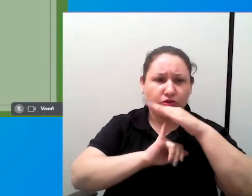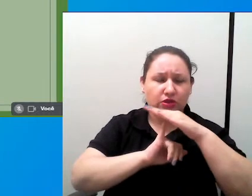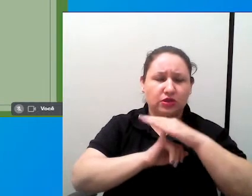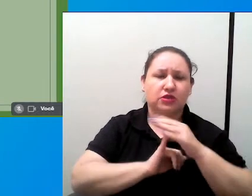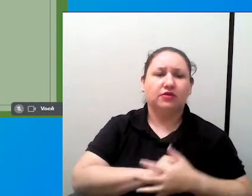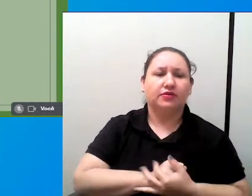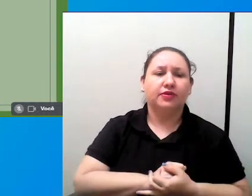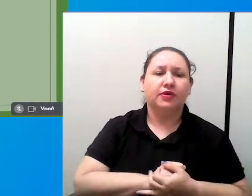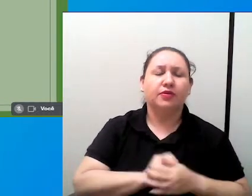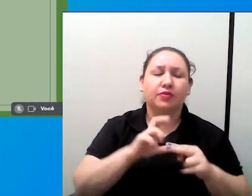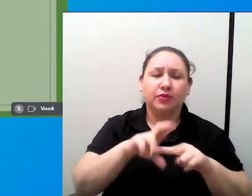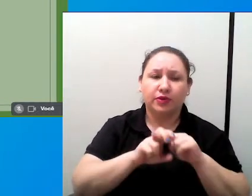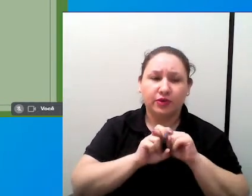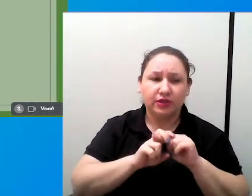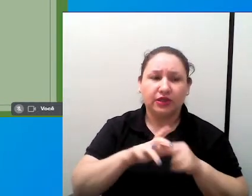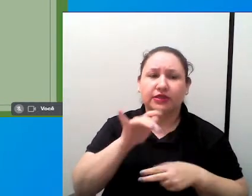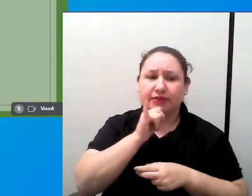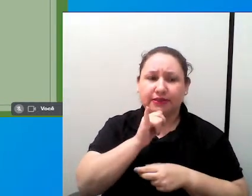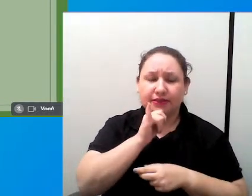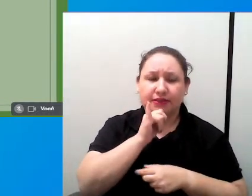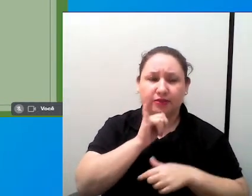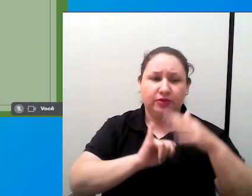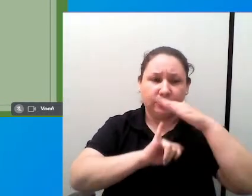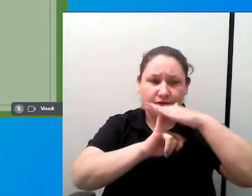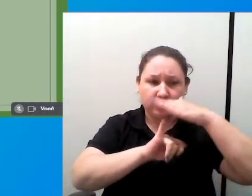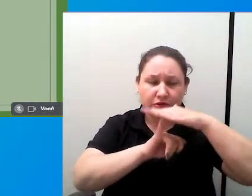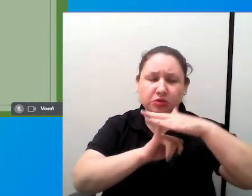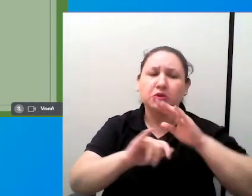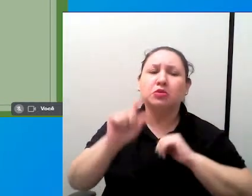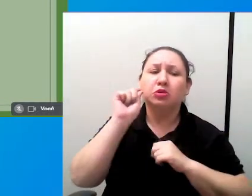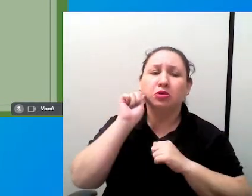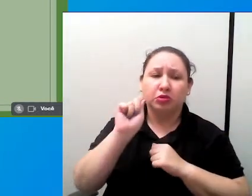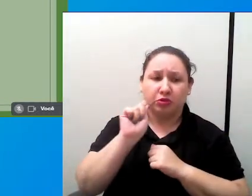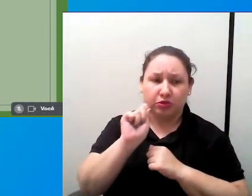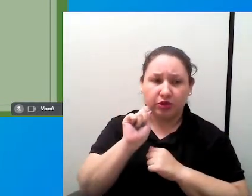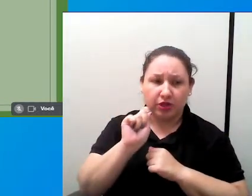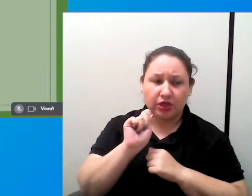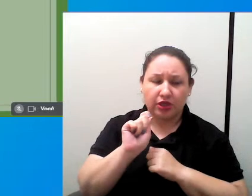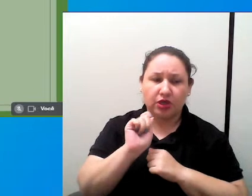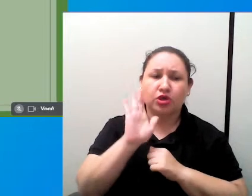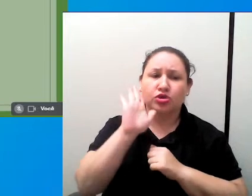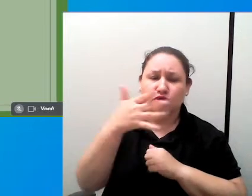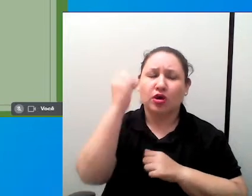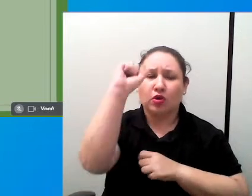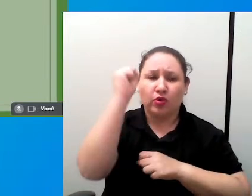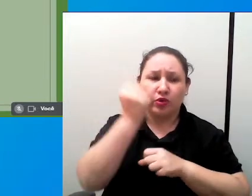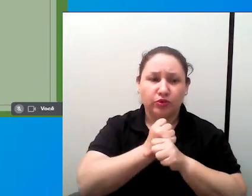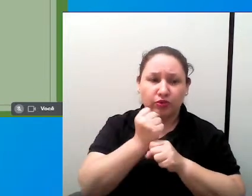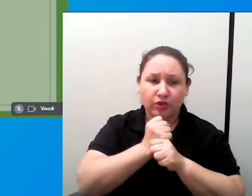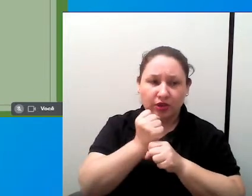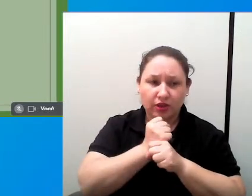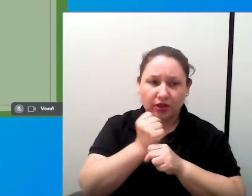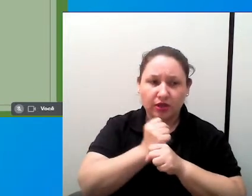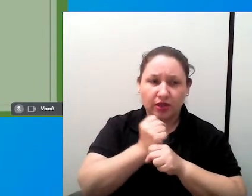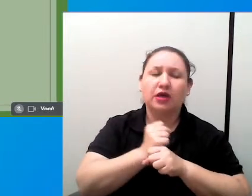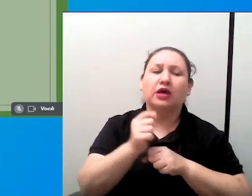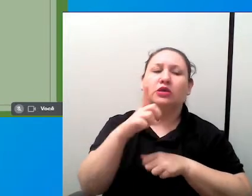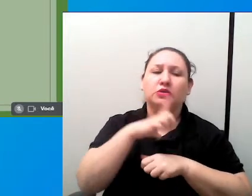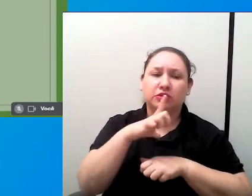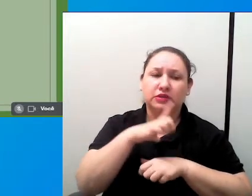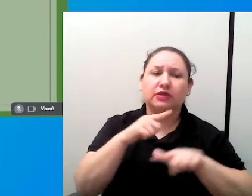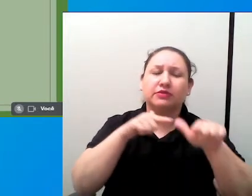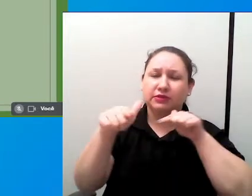Então, no caso da nossa instituição, né, que estamos já há 8 anos, né, com